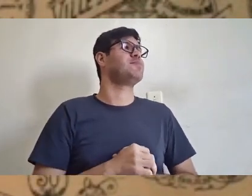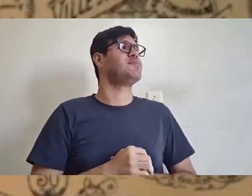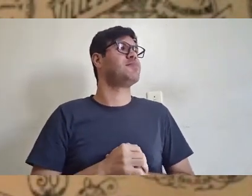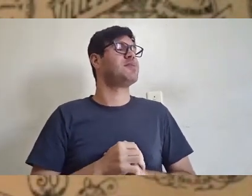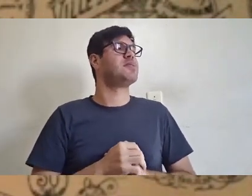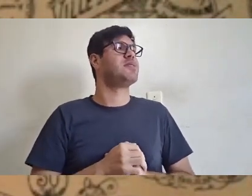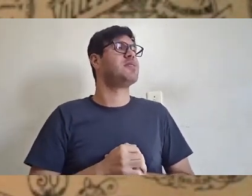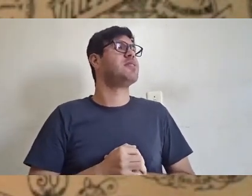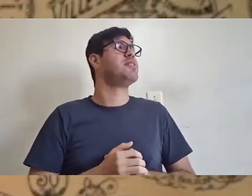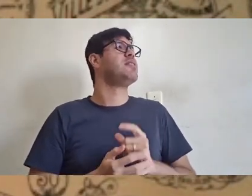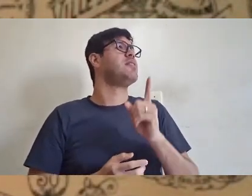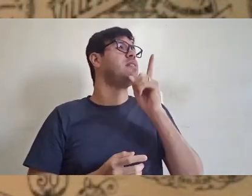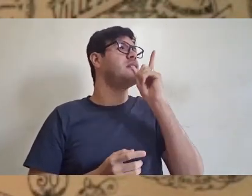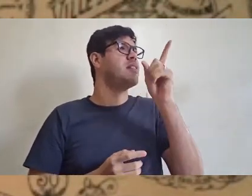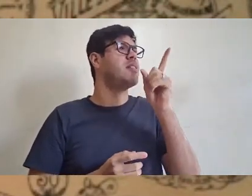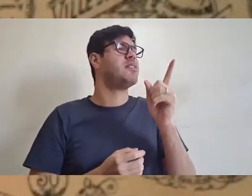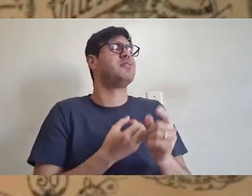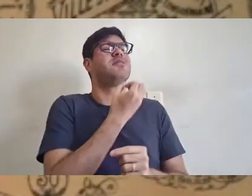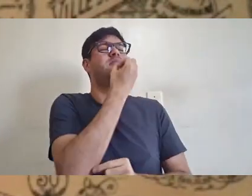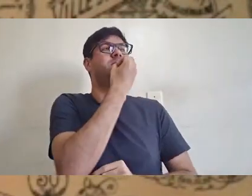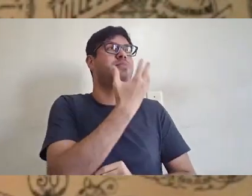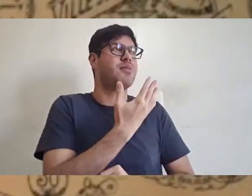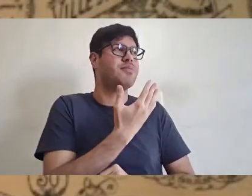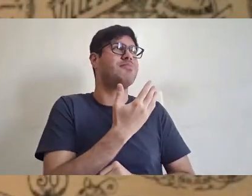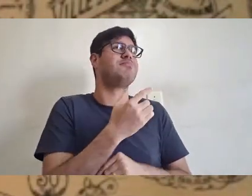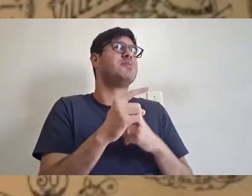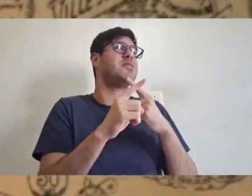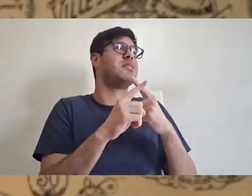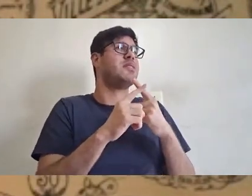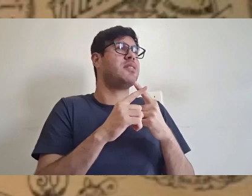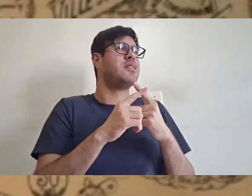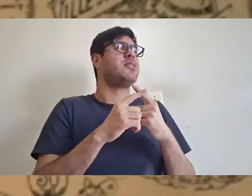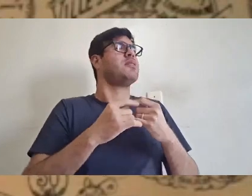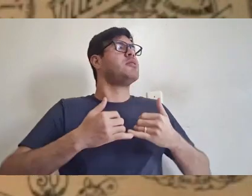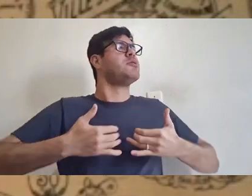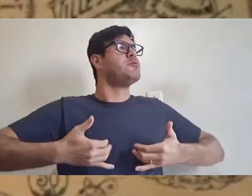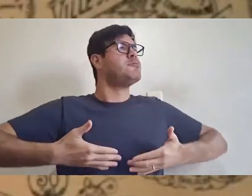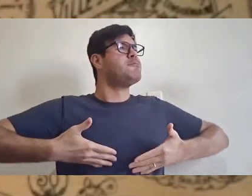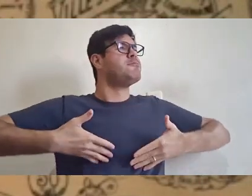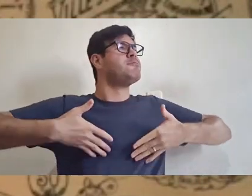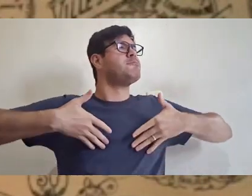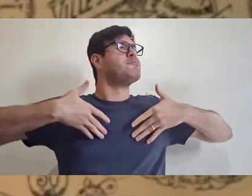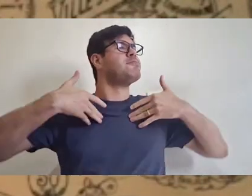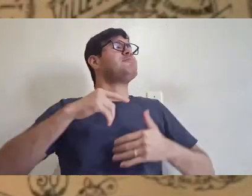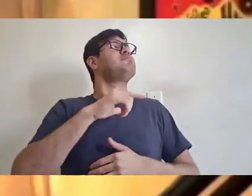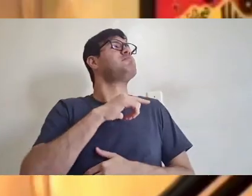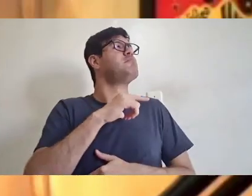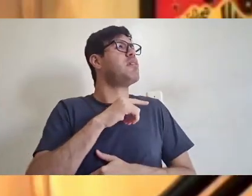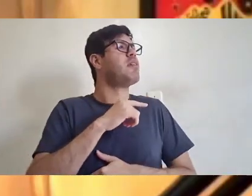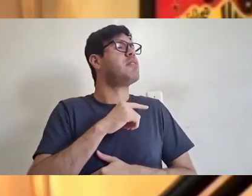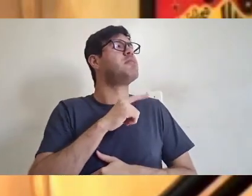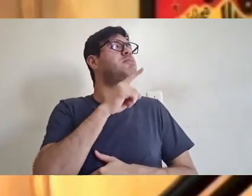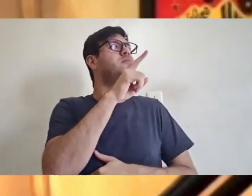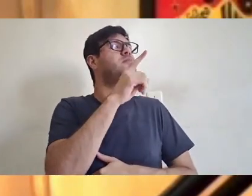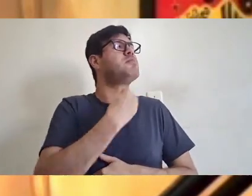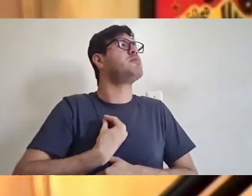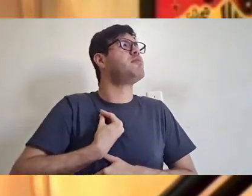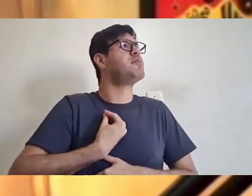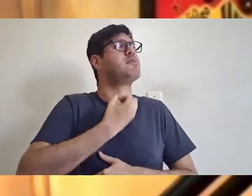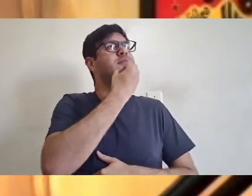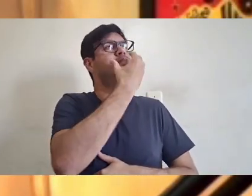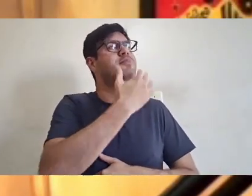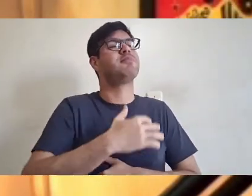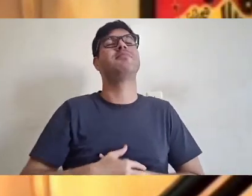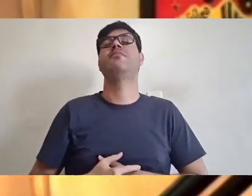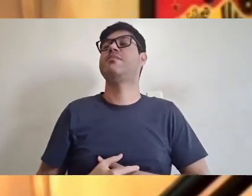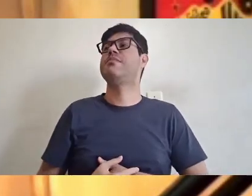E é um menino de ouro, entendeu? Que tem nos dado muitas alegrias. Mas o Pedro, tanto que a gente já